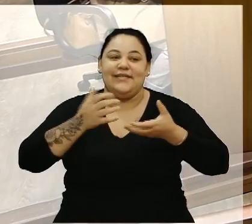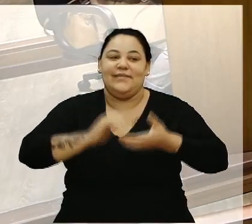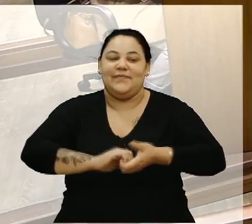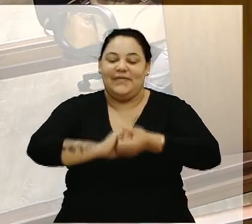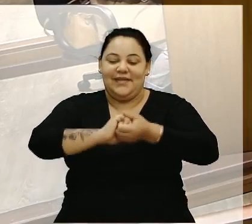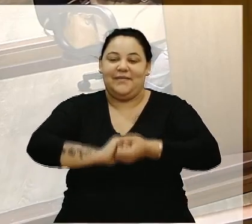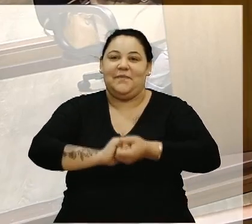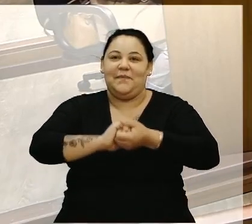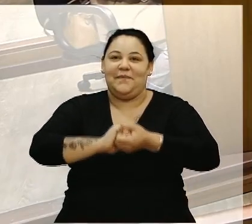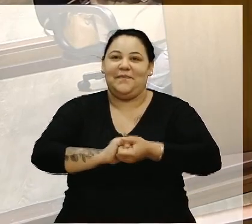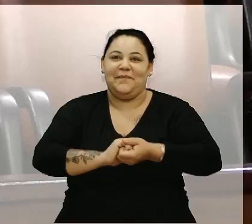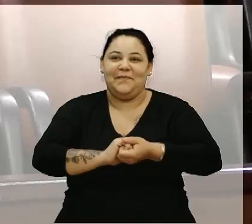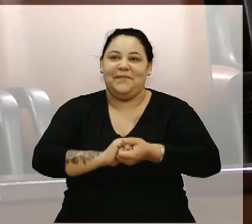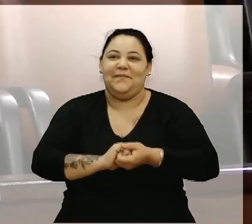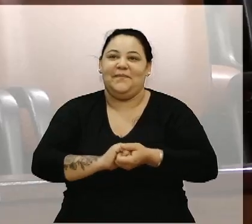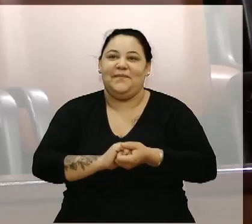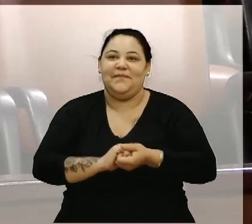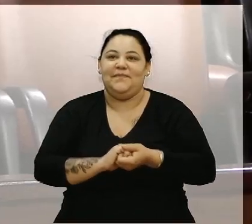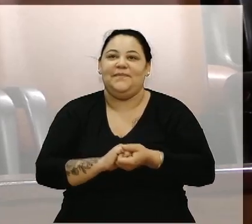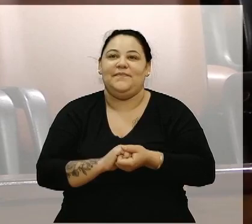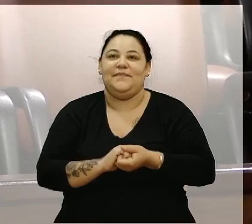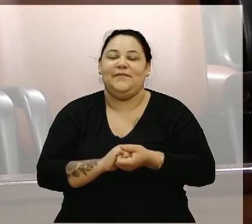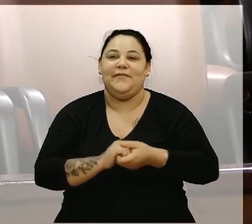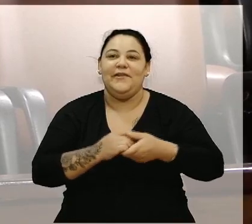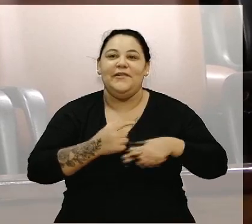presidente, senhores pares.